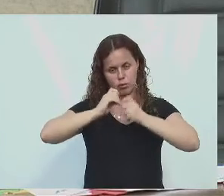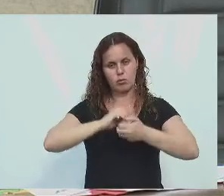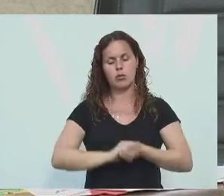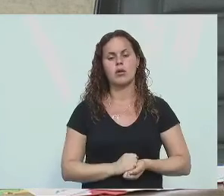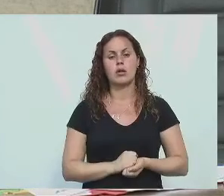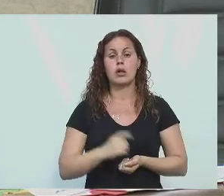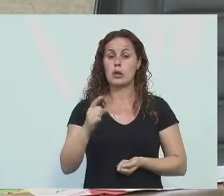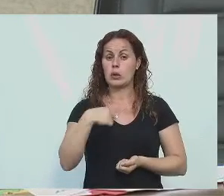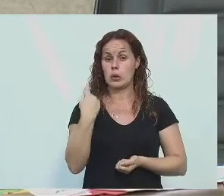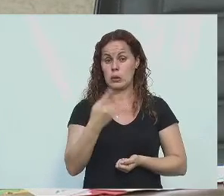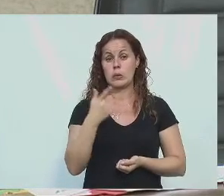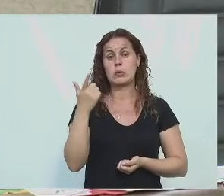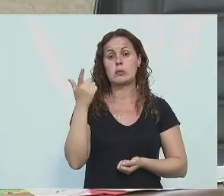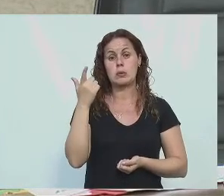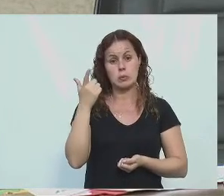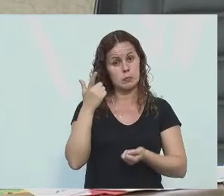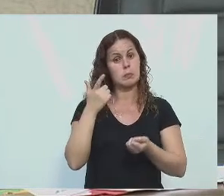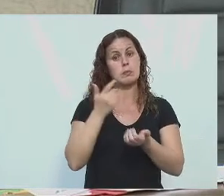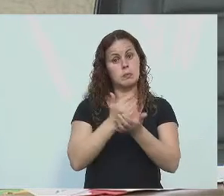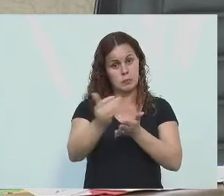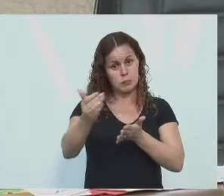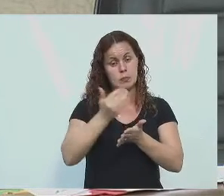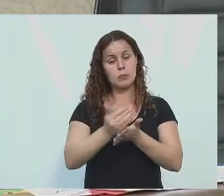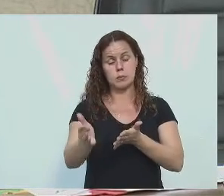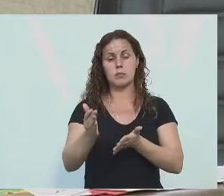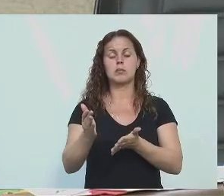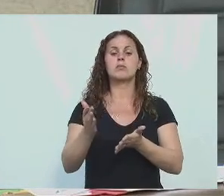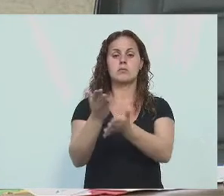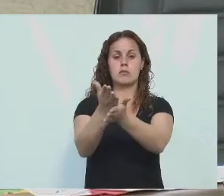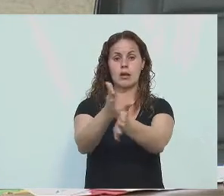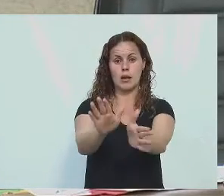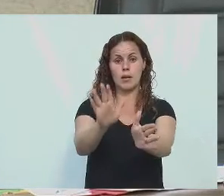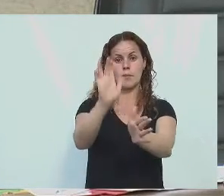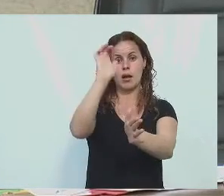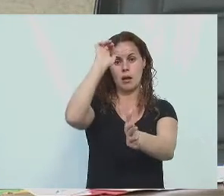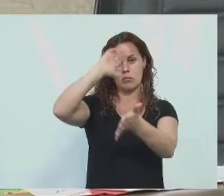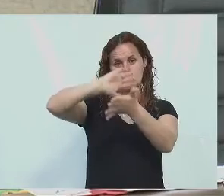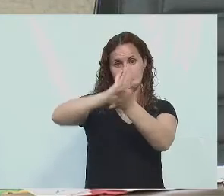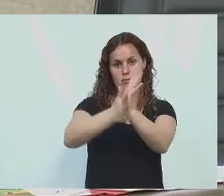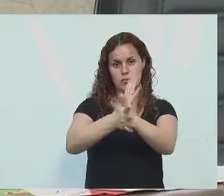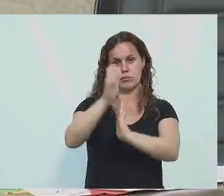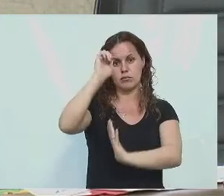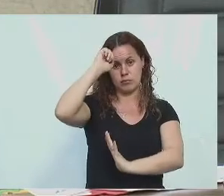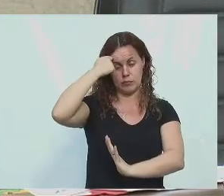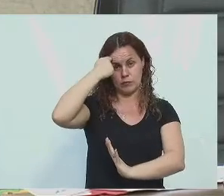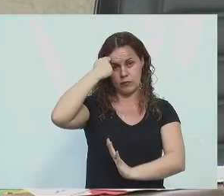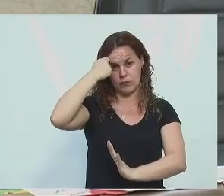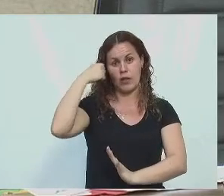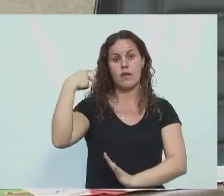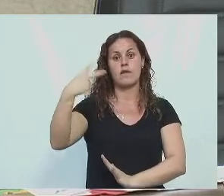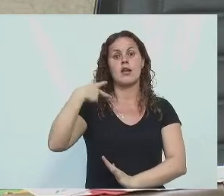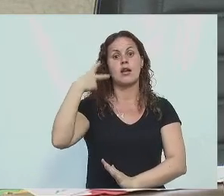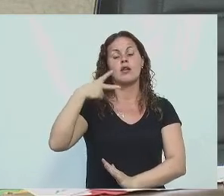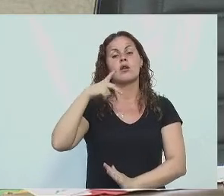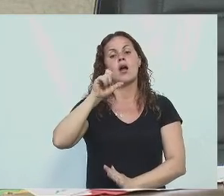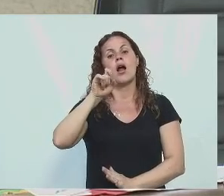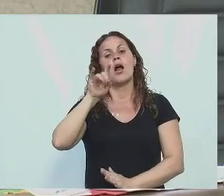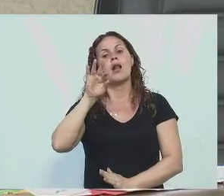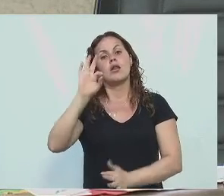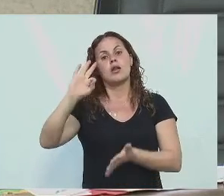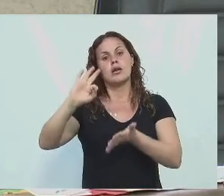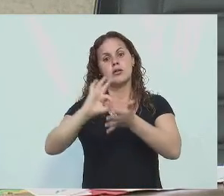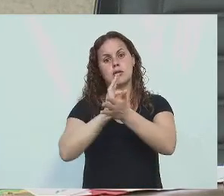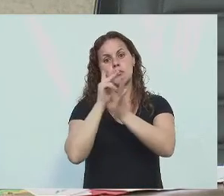a gente começa a combater o racismo de verdade. O vereador Carlitos não está presente hoje, mas assina o projeto